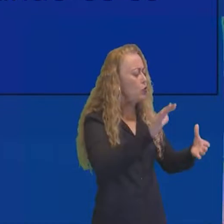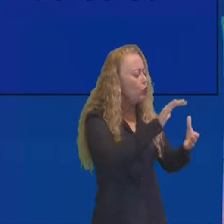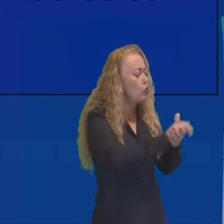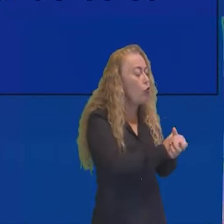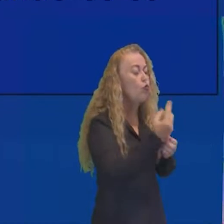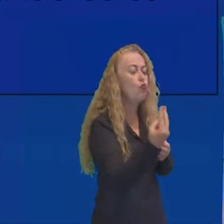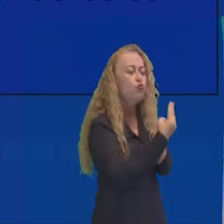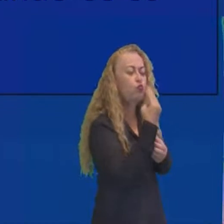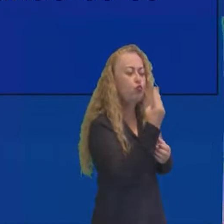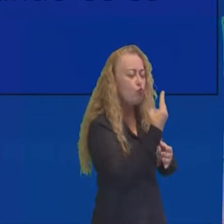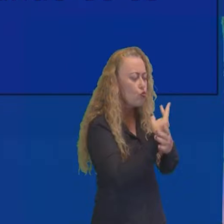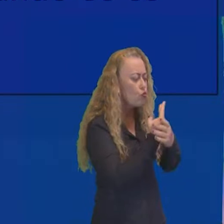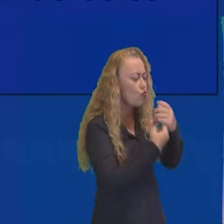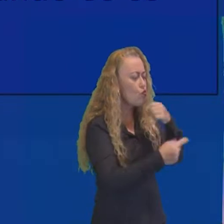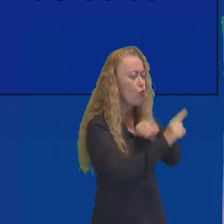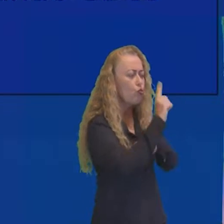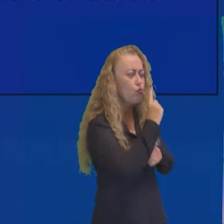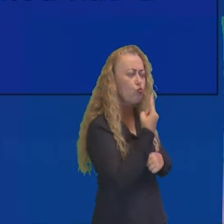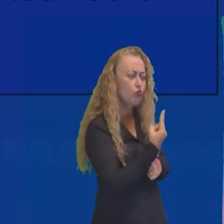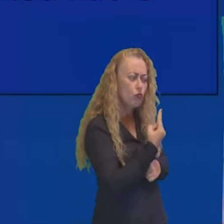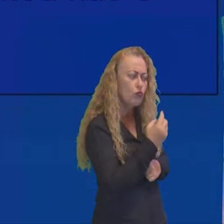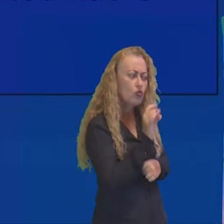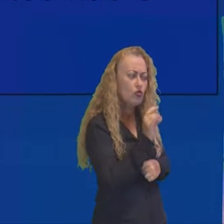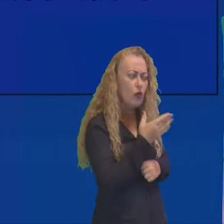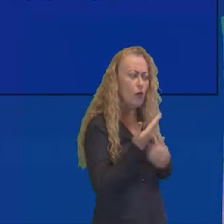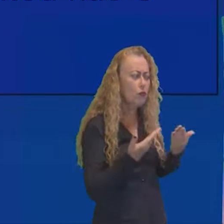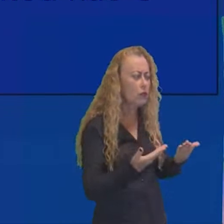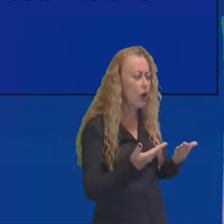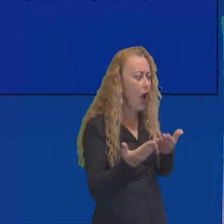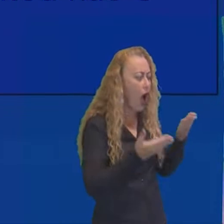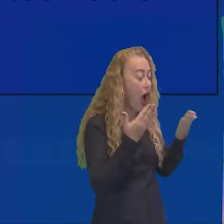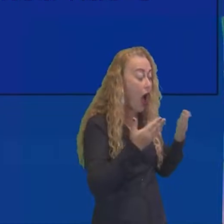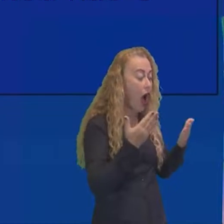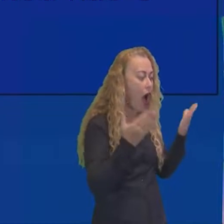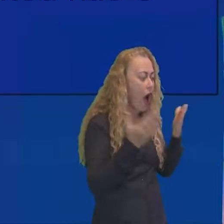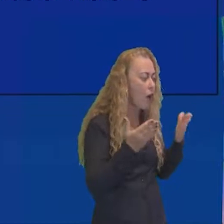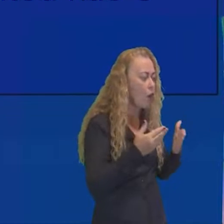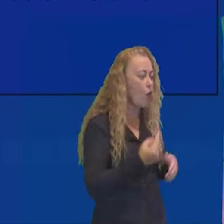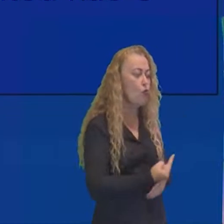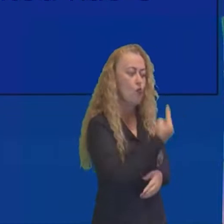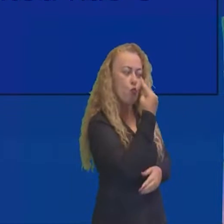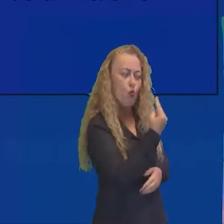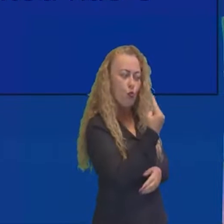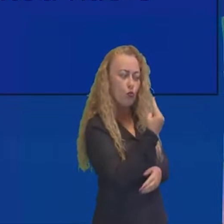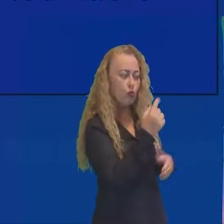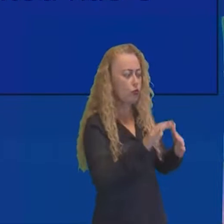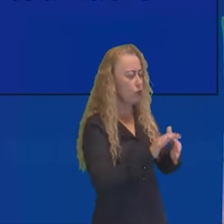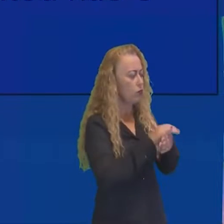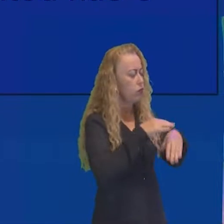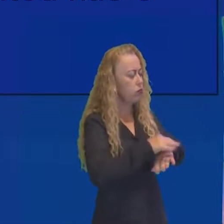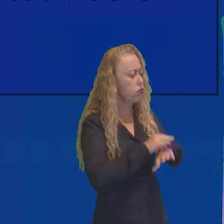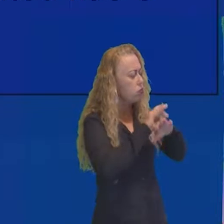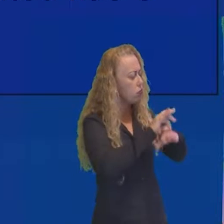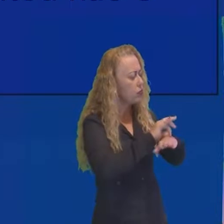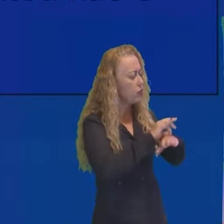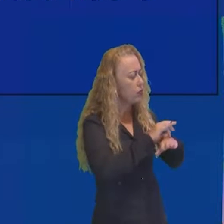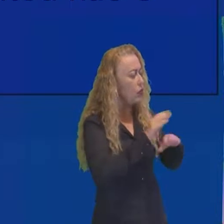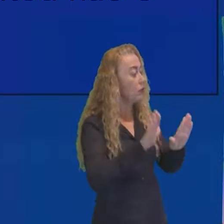uma só carne? De modo que já não são mais dois, porém uma só carne.